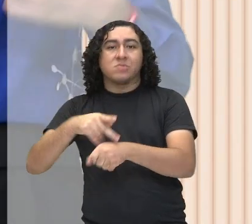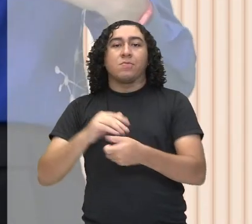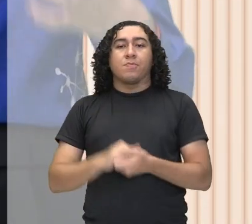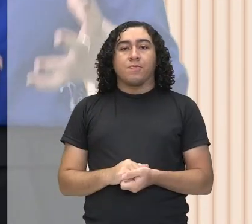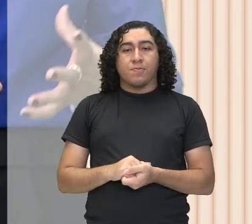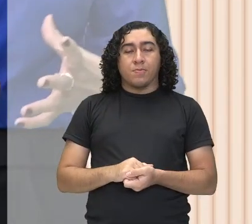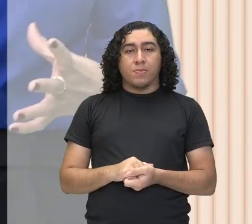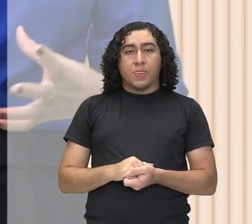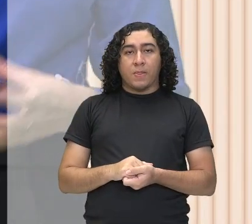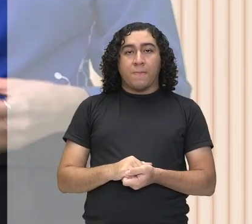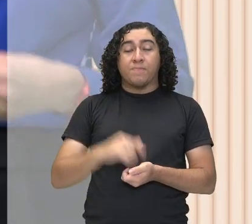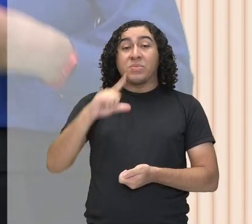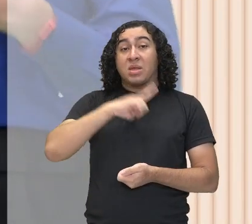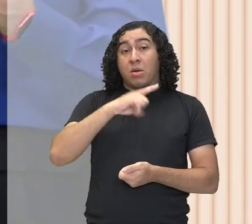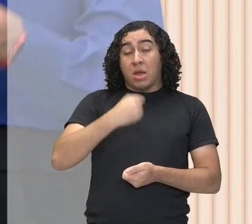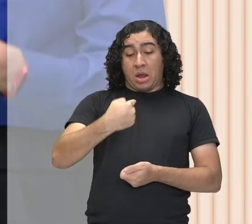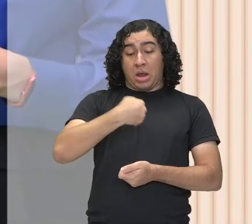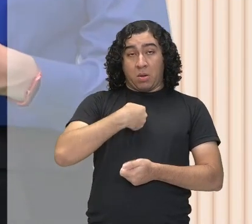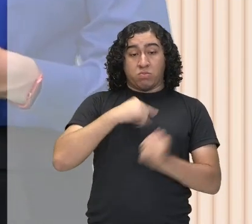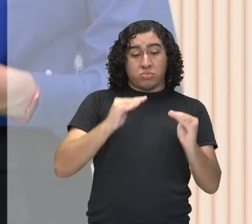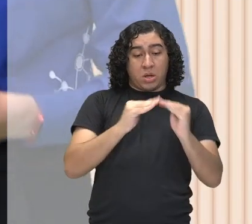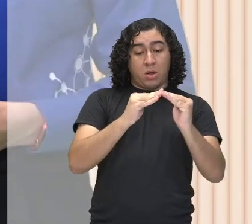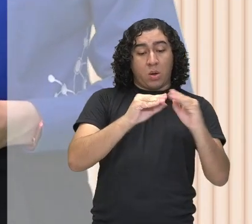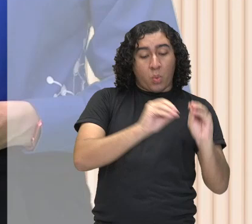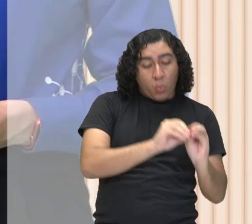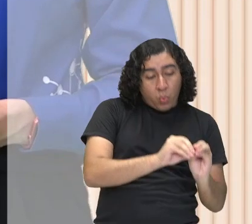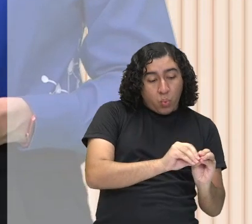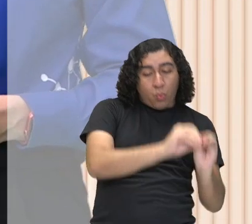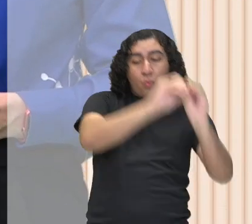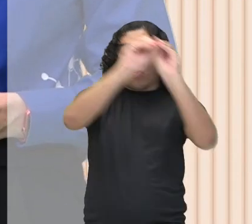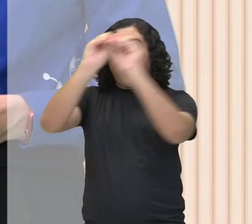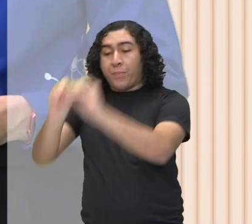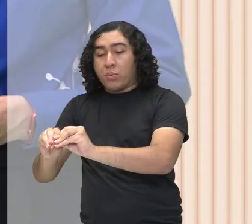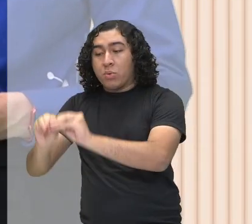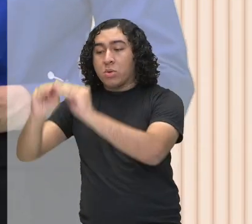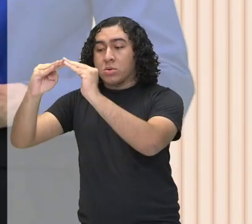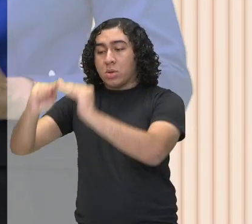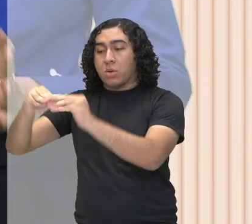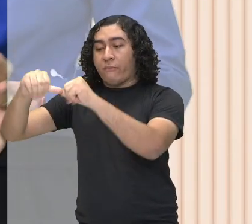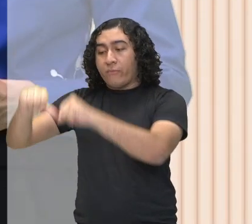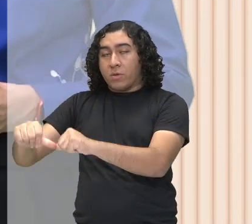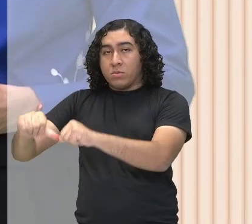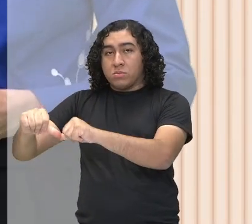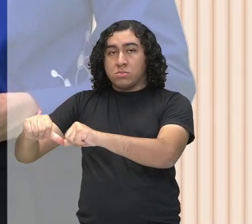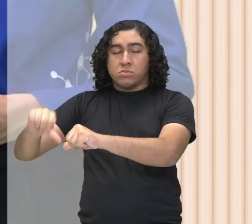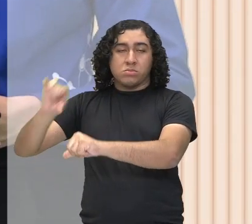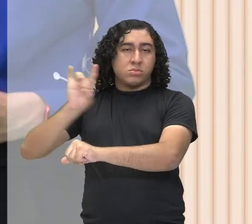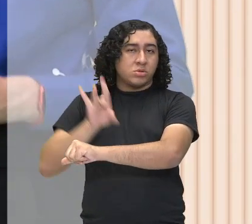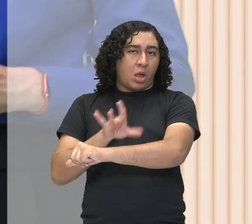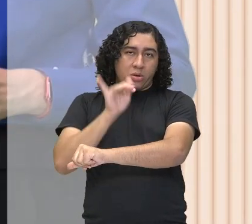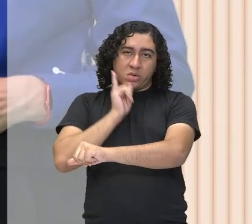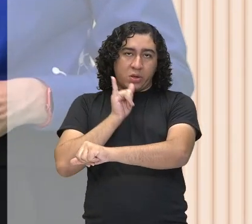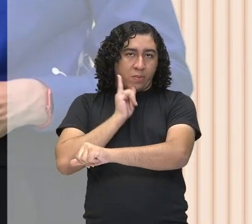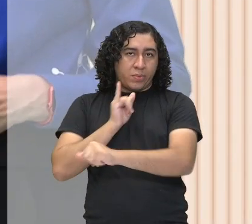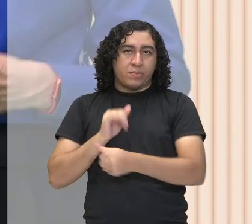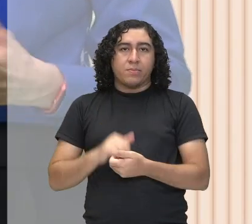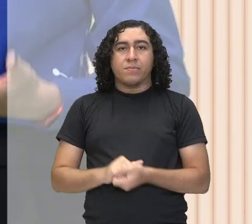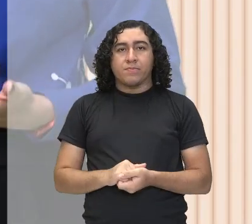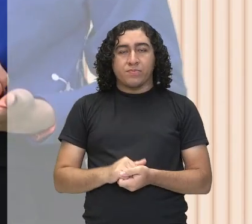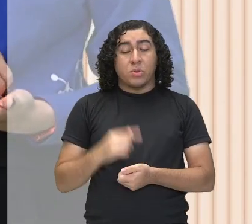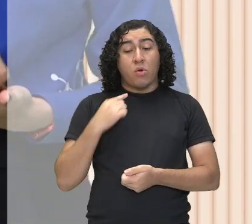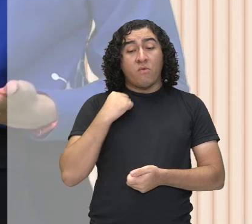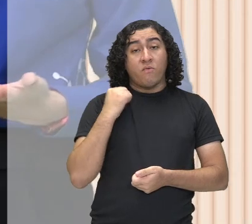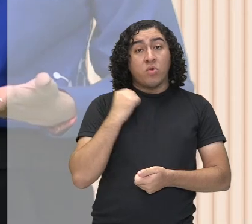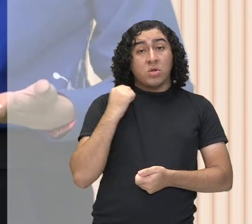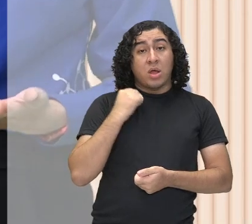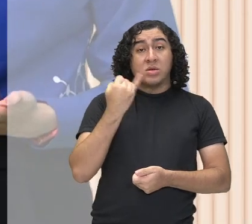me retirar daquele local e me colocar em outro lugar, tá bom? É apenas aí um exemplo. O voluntário,